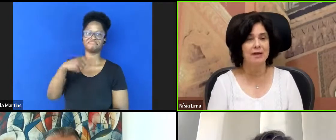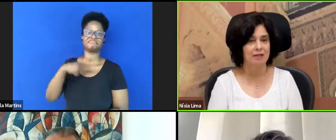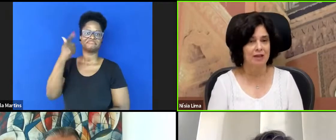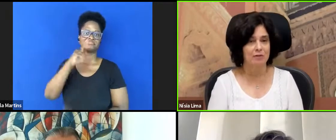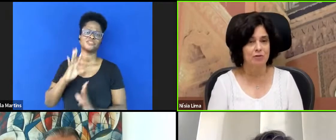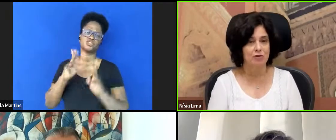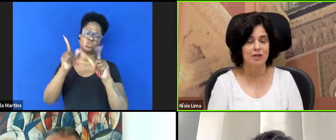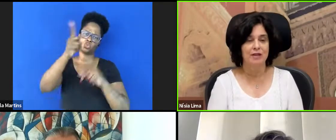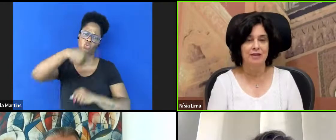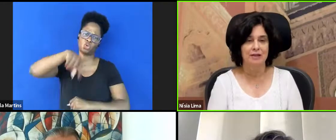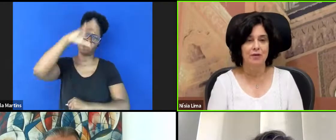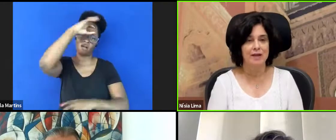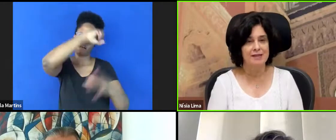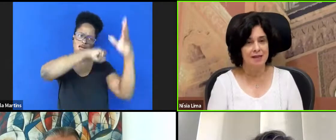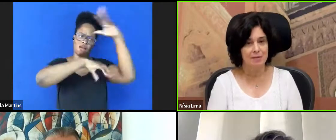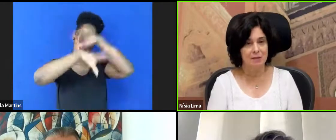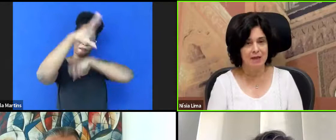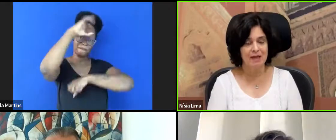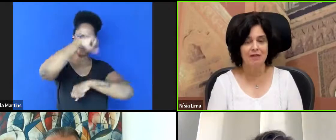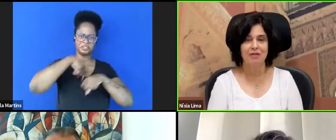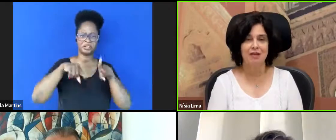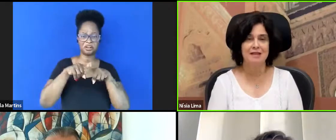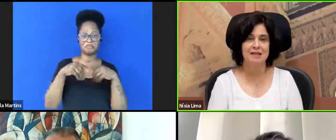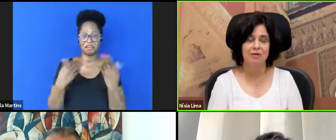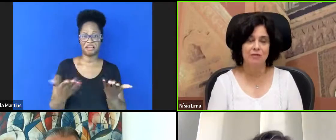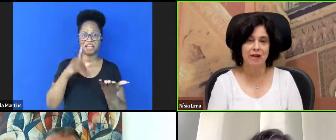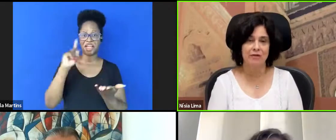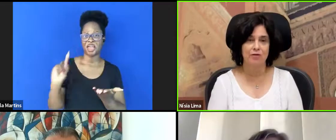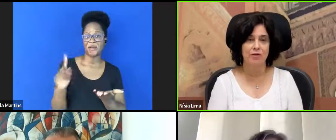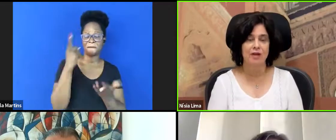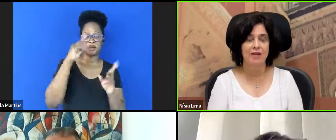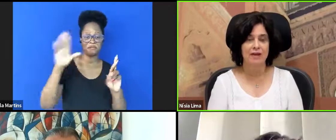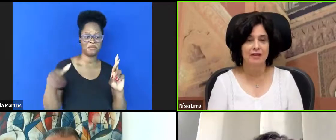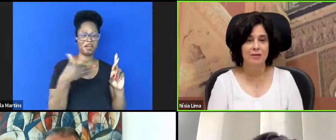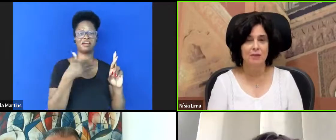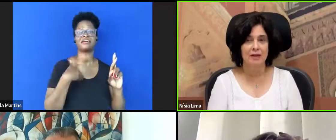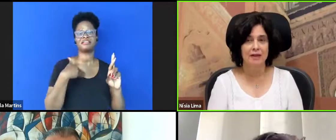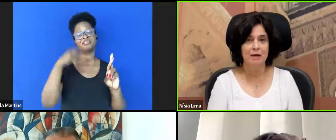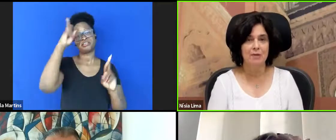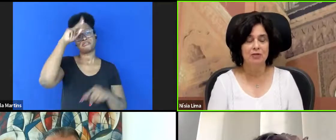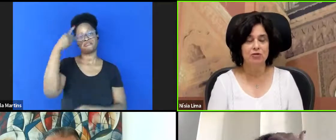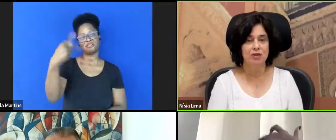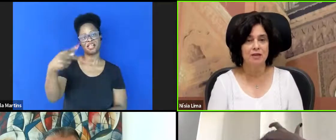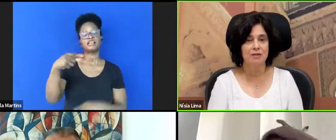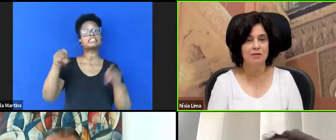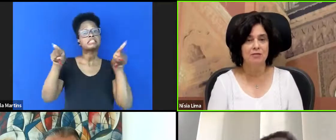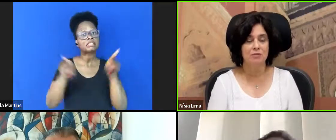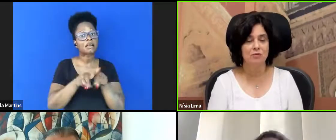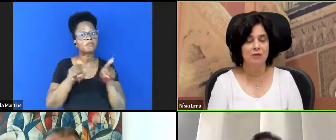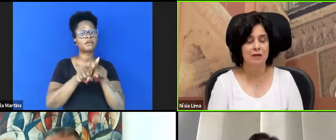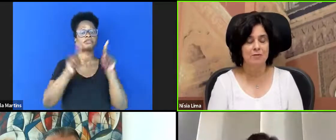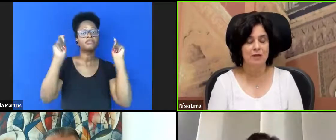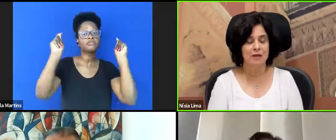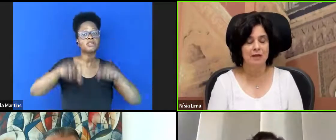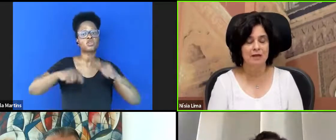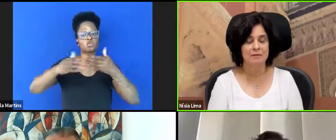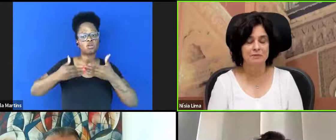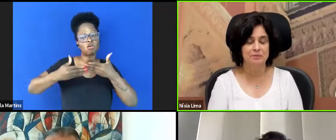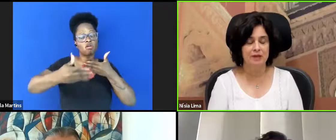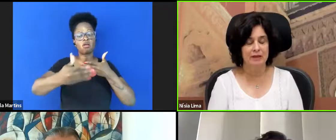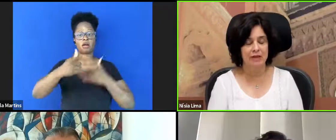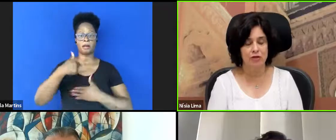nós aprendemos. Então, essa é a primeira referência que eu faço. Também, a partir da